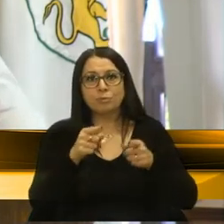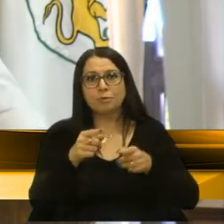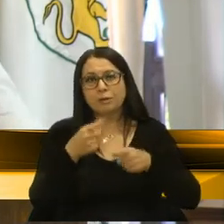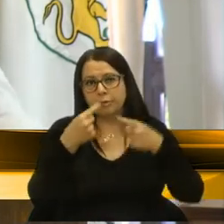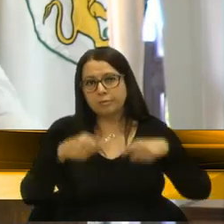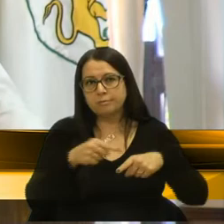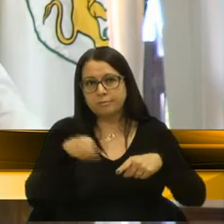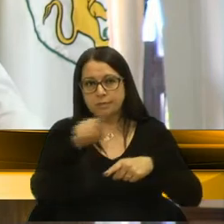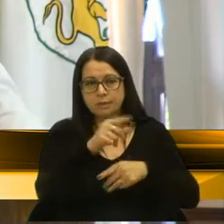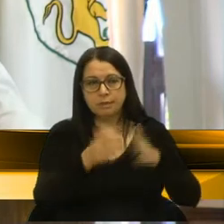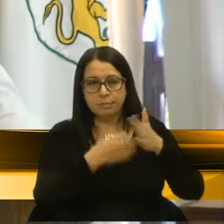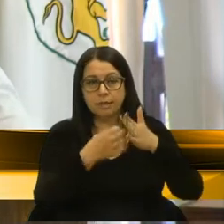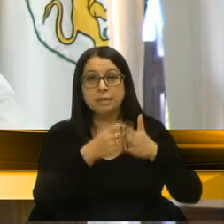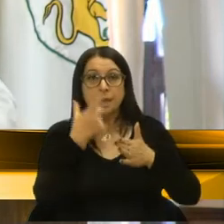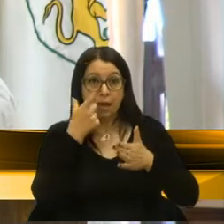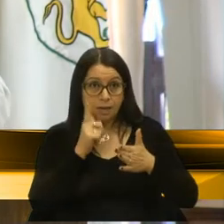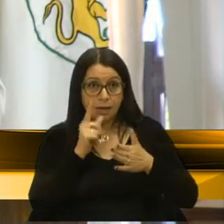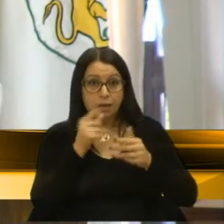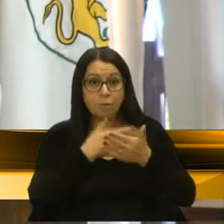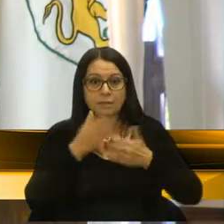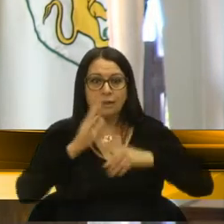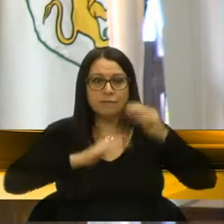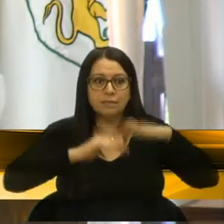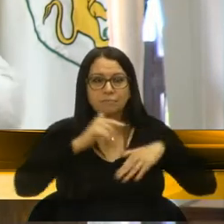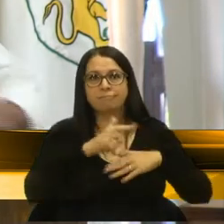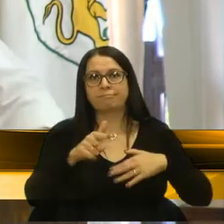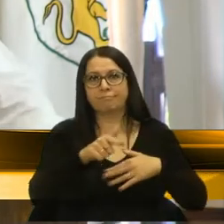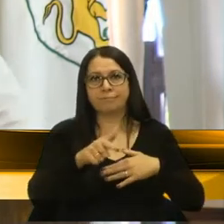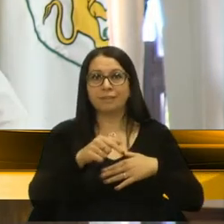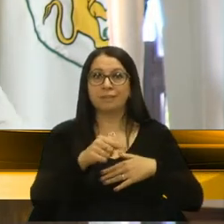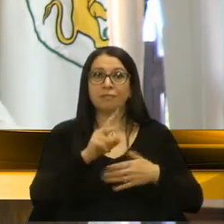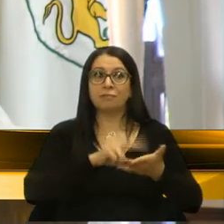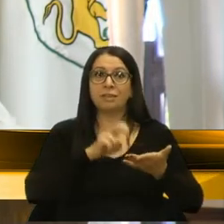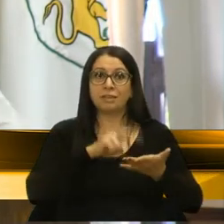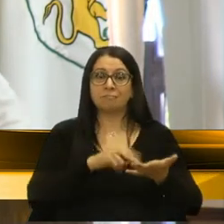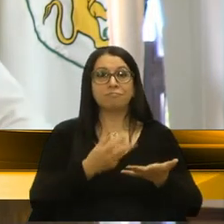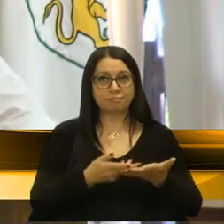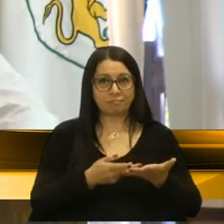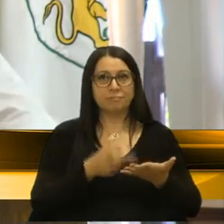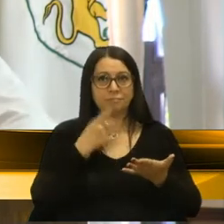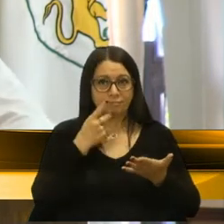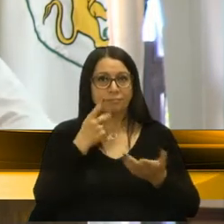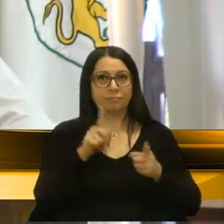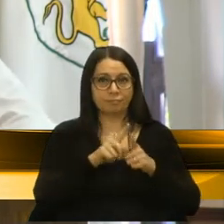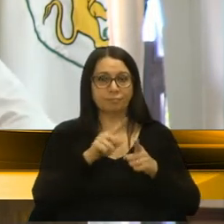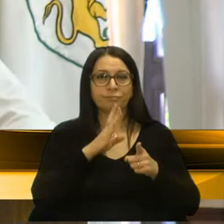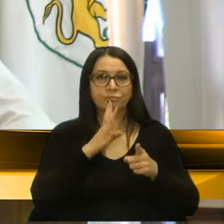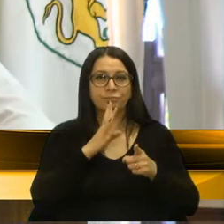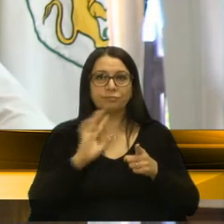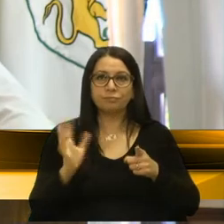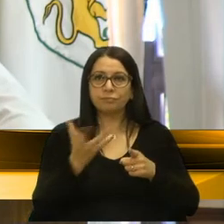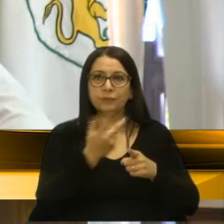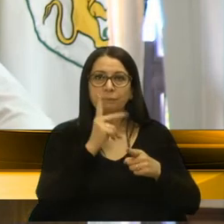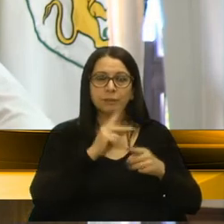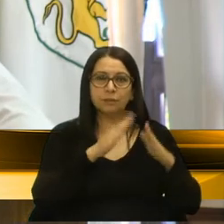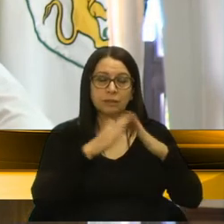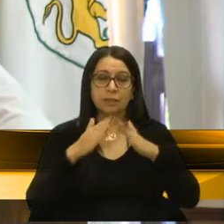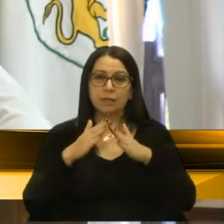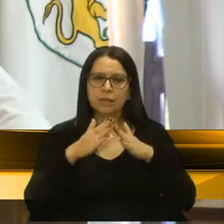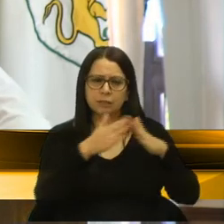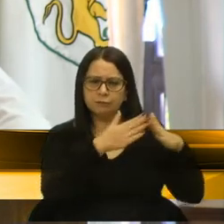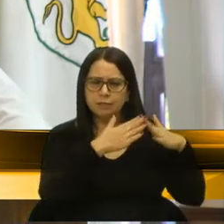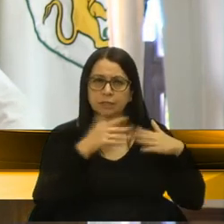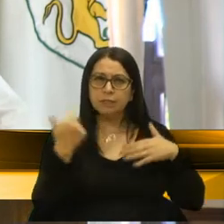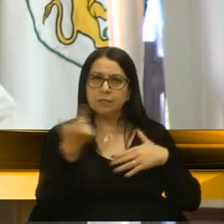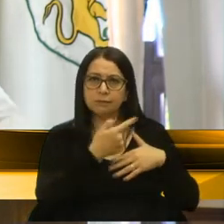empresa ganhar e fazer aquela obra. Foi uma alegria muito grande, e também disse que conheço todos os moradores, vizinhos,